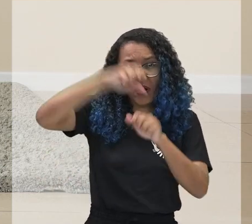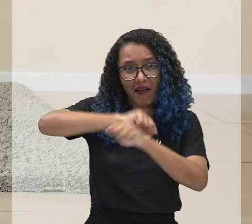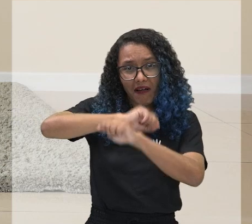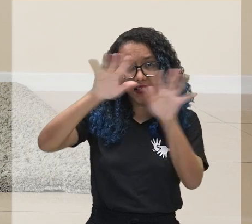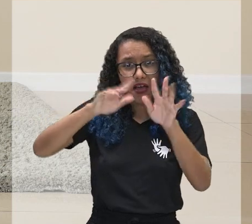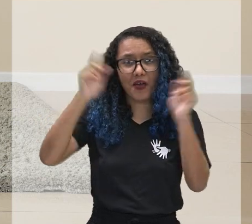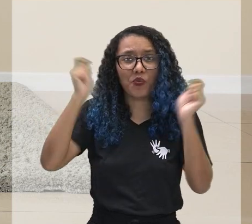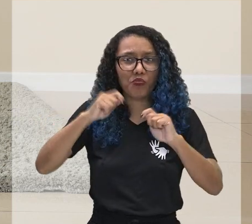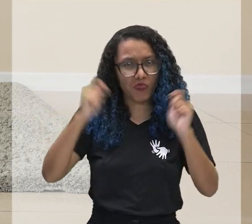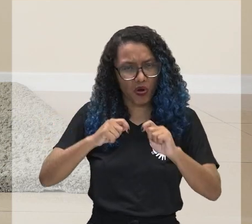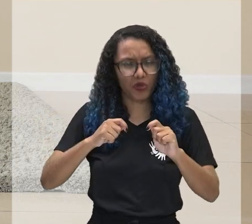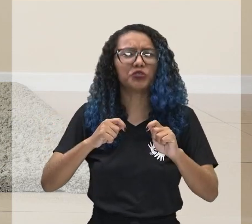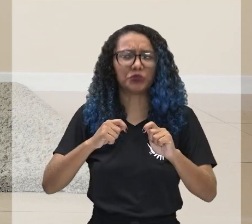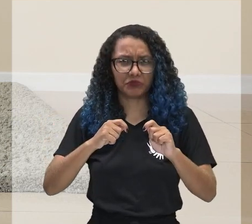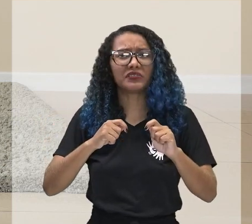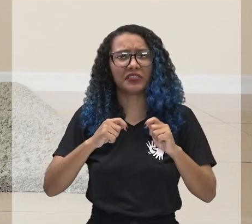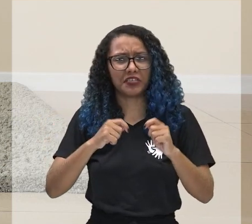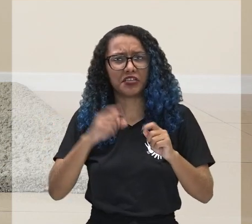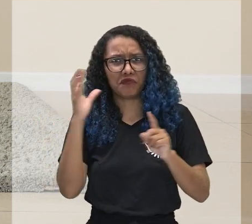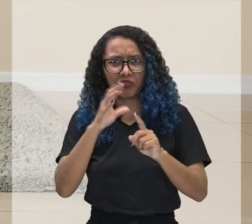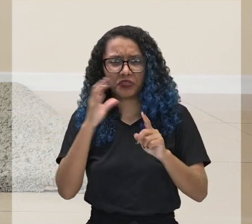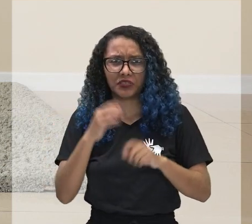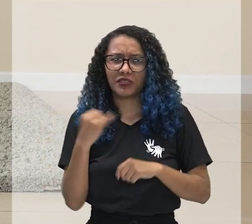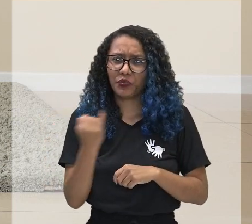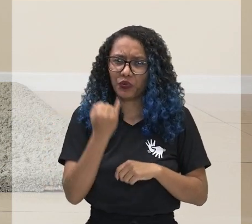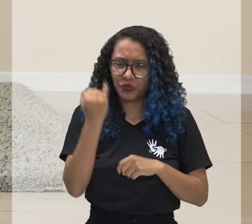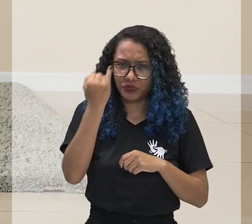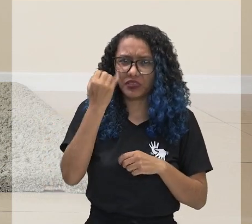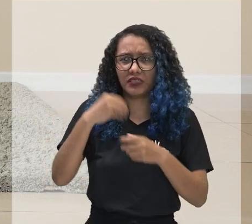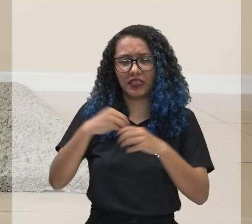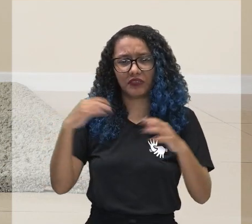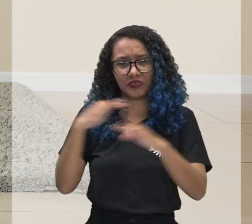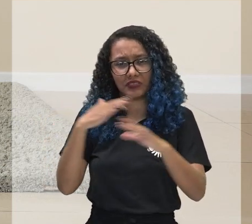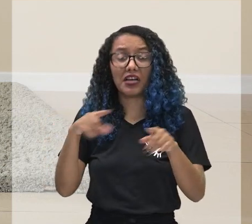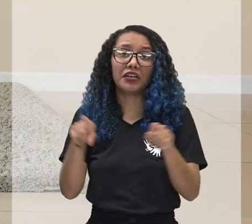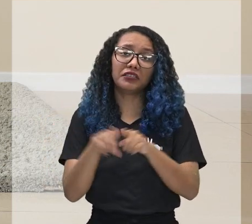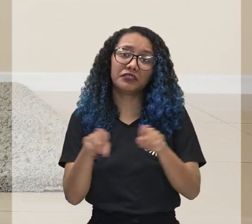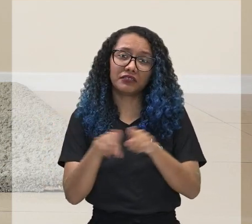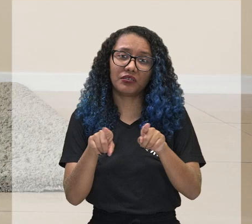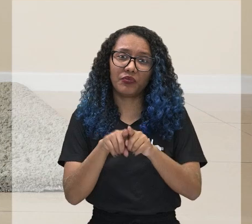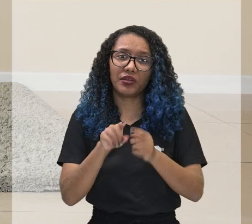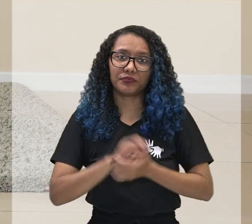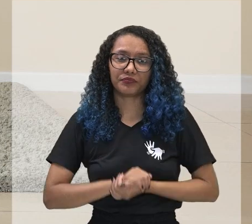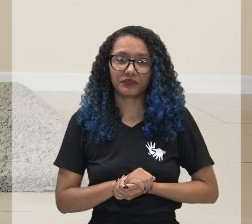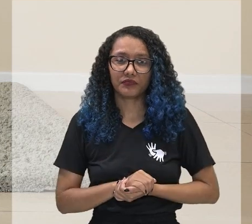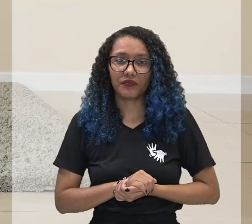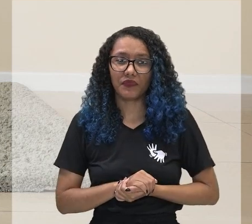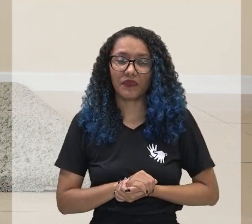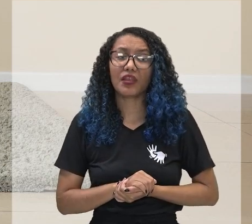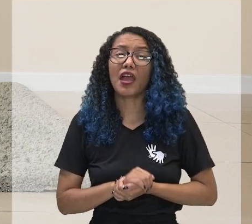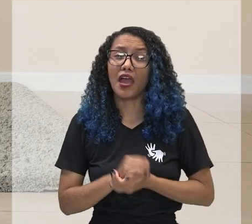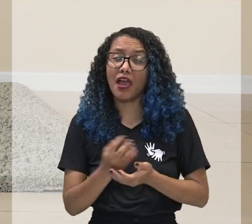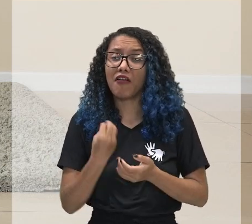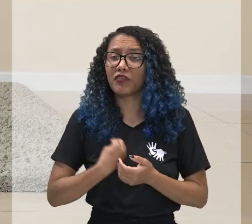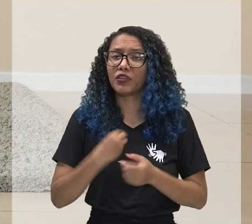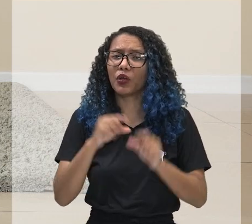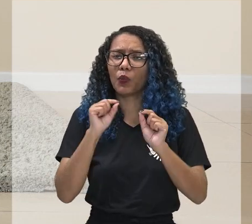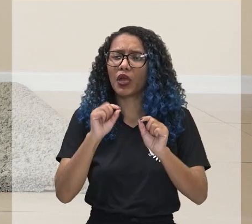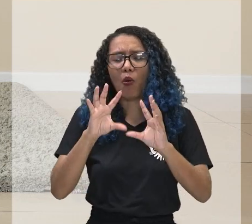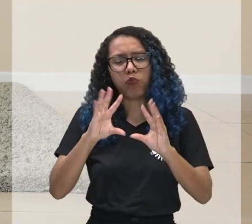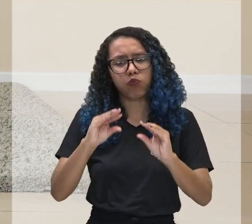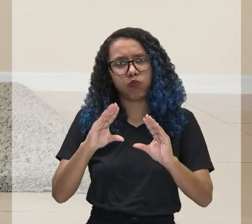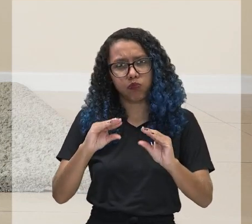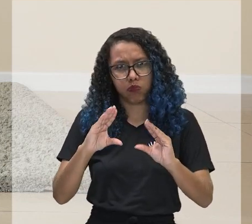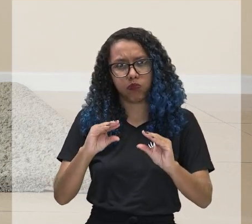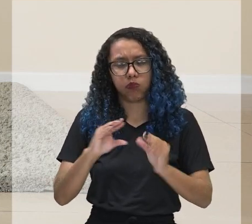faz toda a diferença, principalmente nas nossas cidades, e deixa a nossa vida muito mais cômoda. Antes da